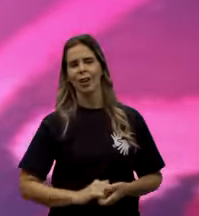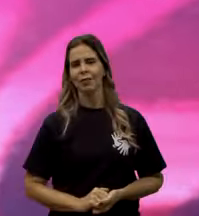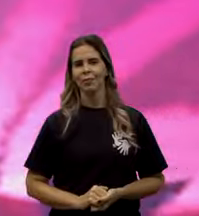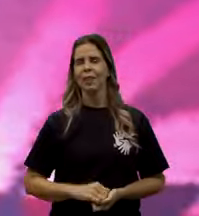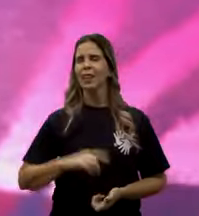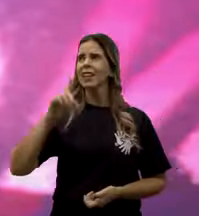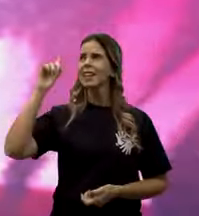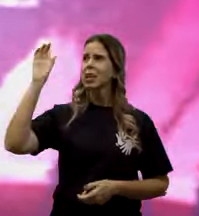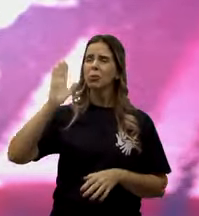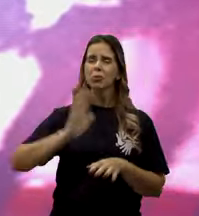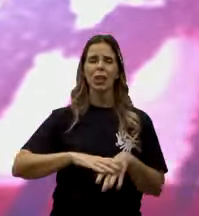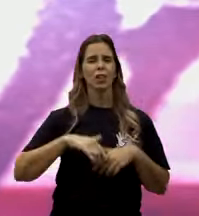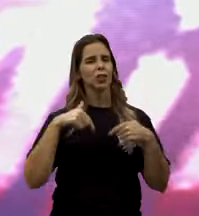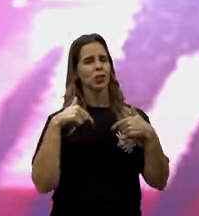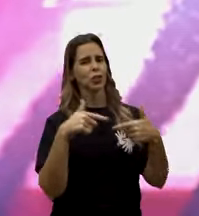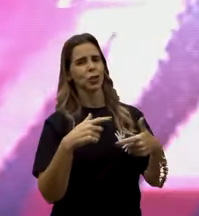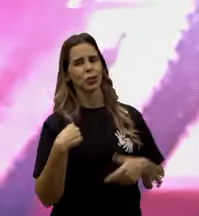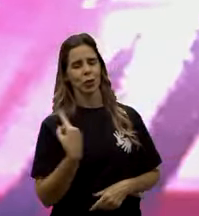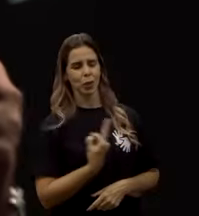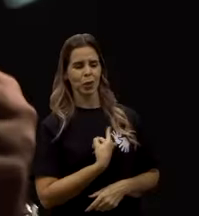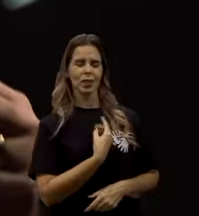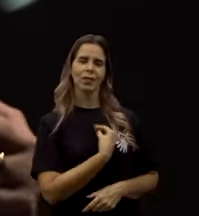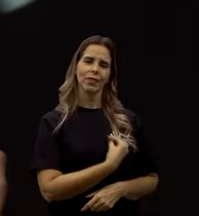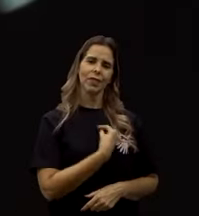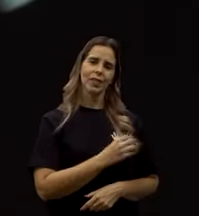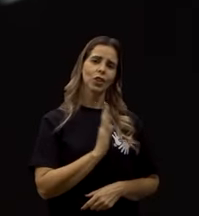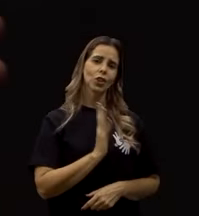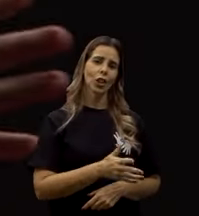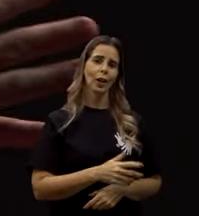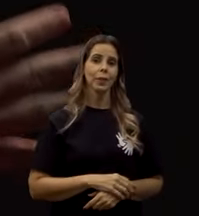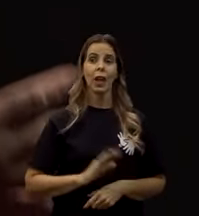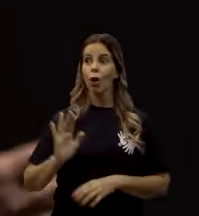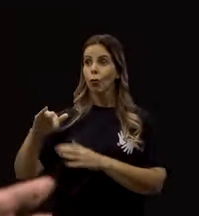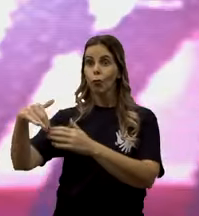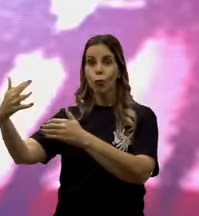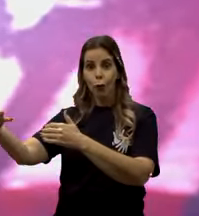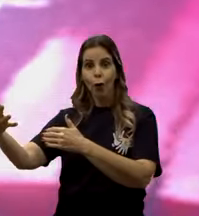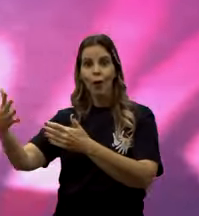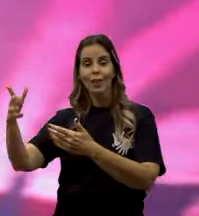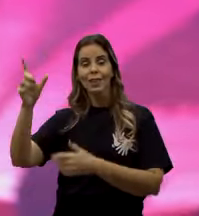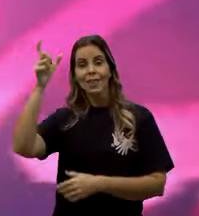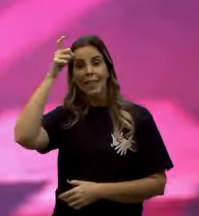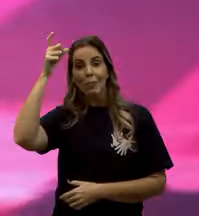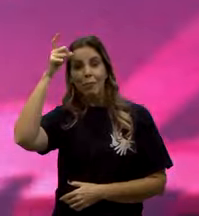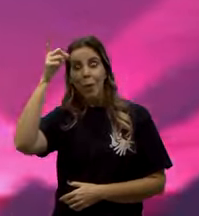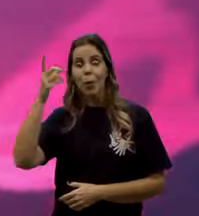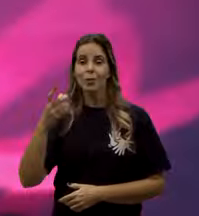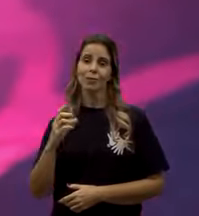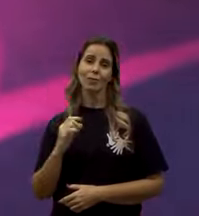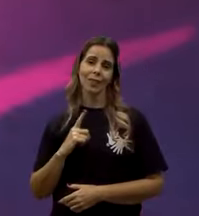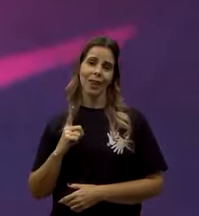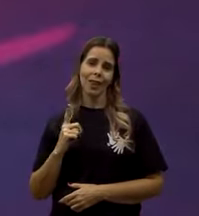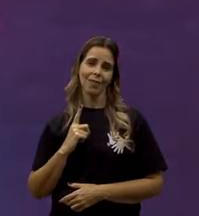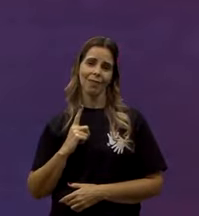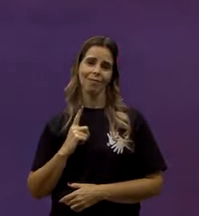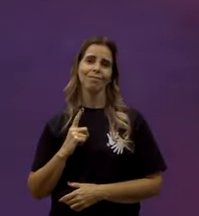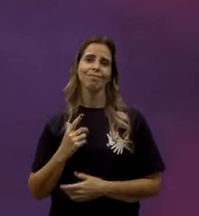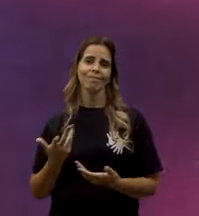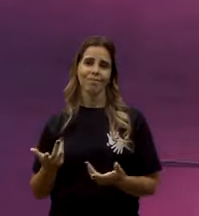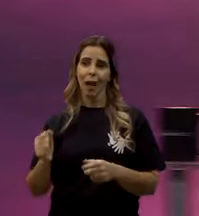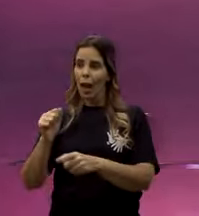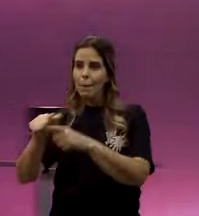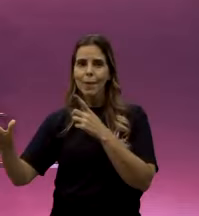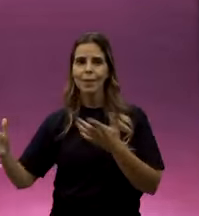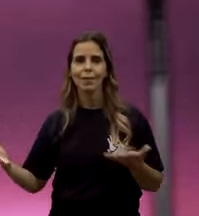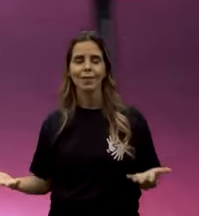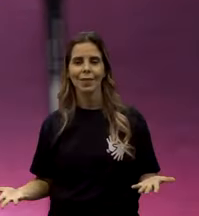Deus já fez na nossa vida nós cheio de demônio para matar aí fora brigando com coisa boba Deus levanta uma